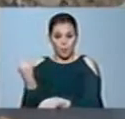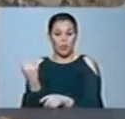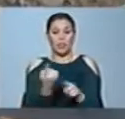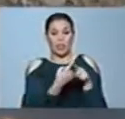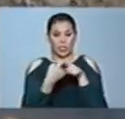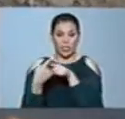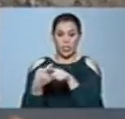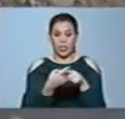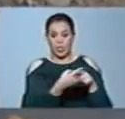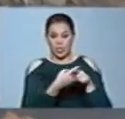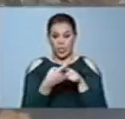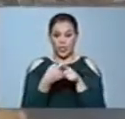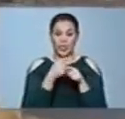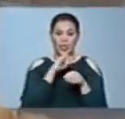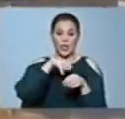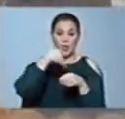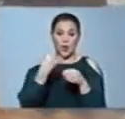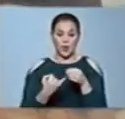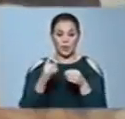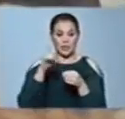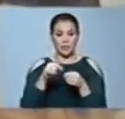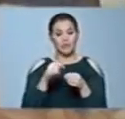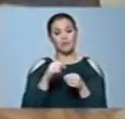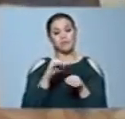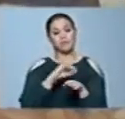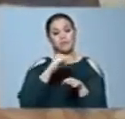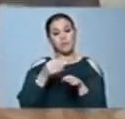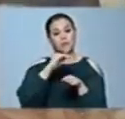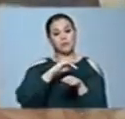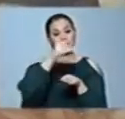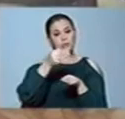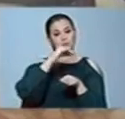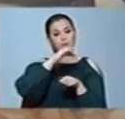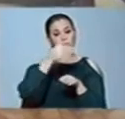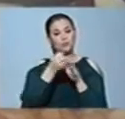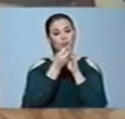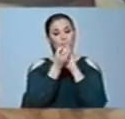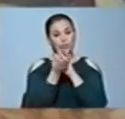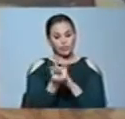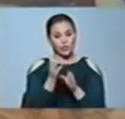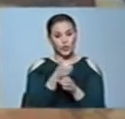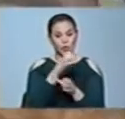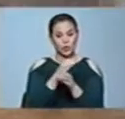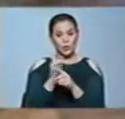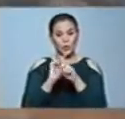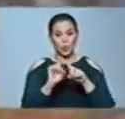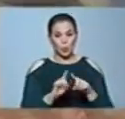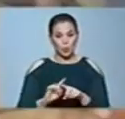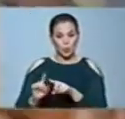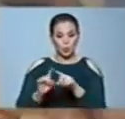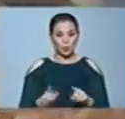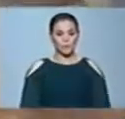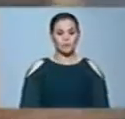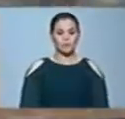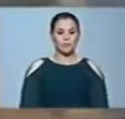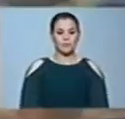o iogurte as e assistente os restantes ingredientes que os copinhos a gente tem